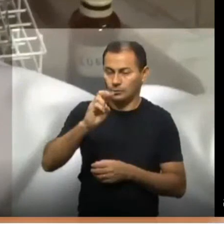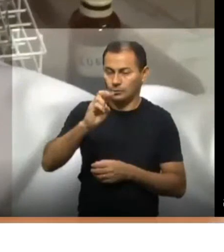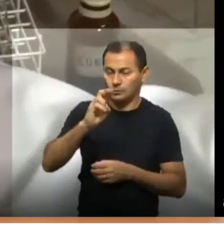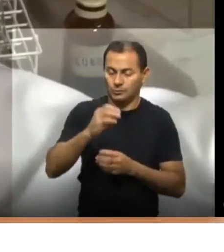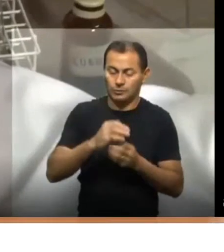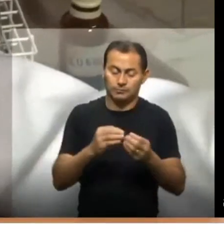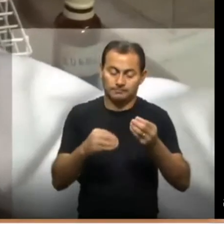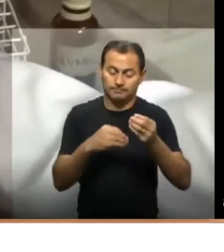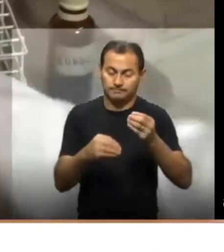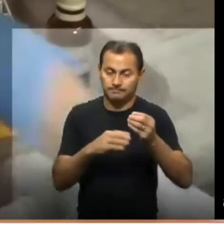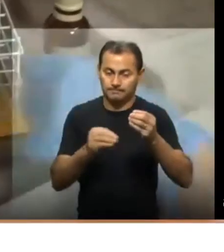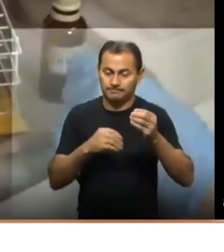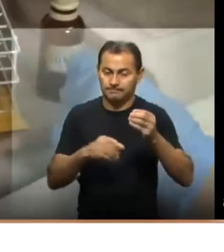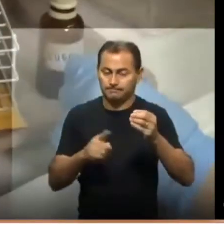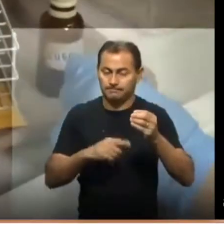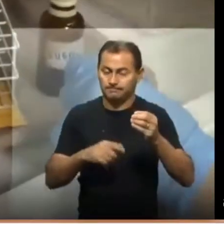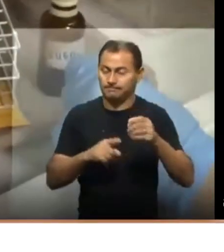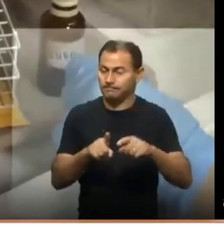Bom, depois que eu peguei,